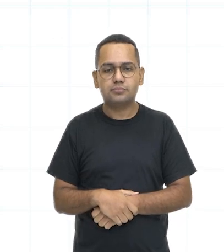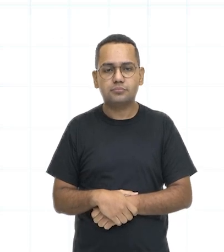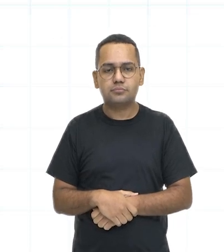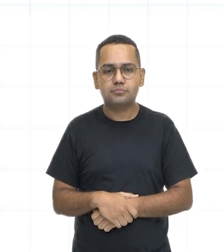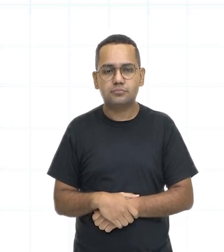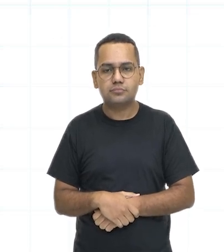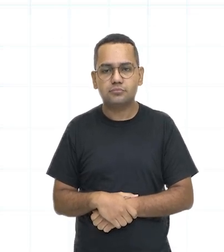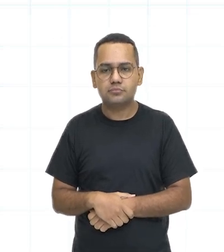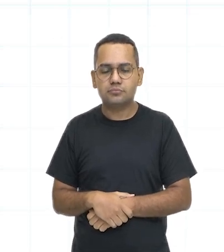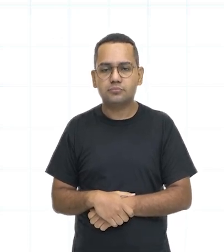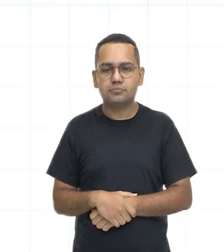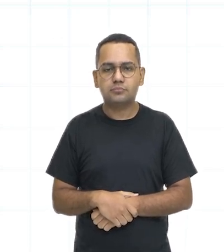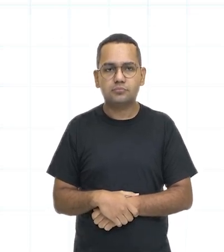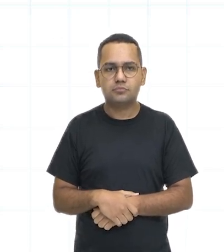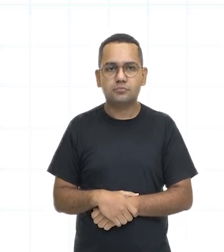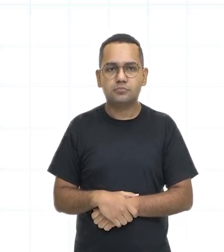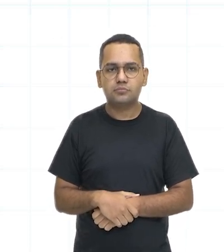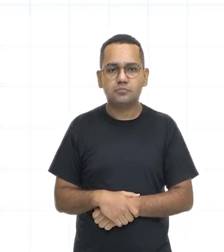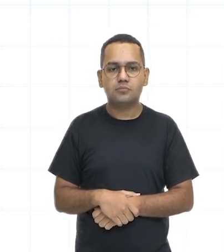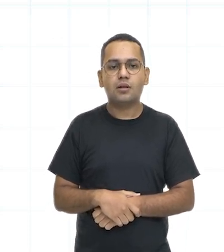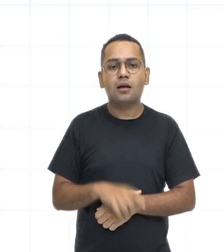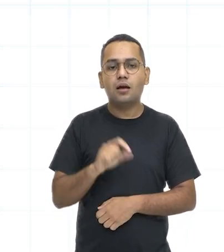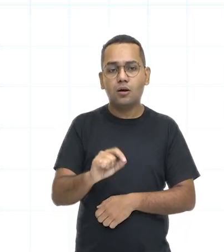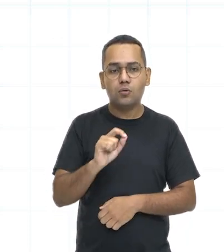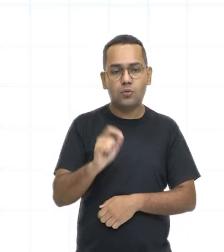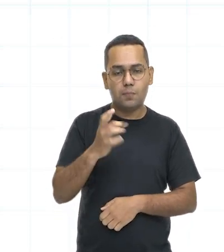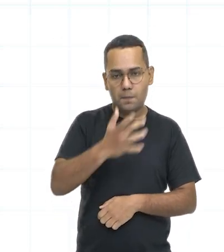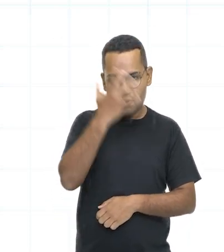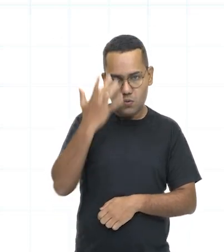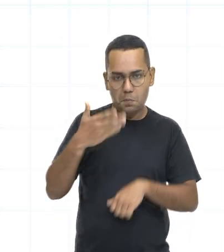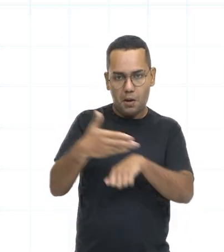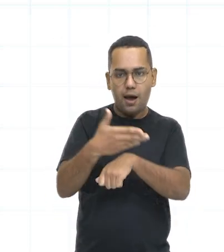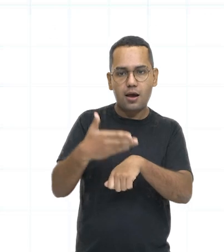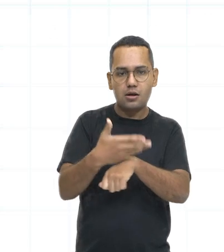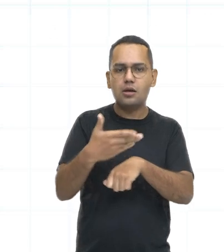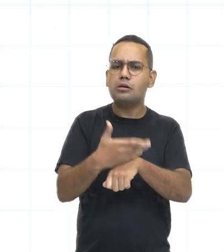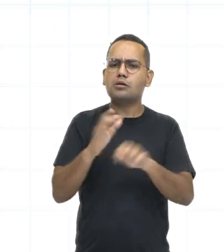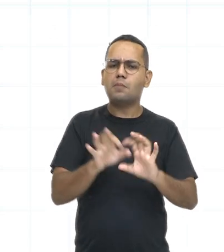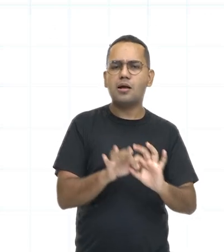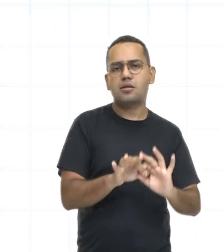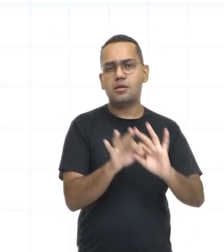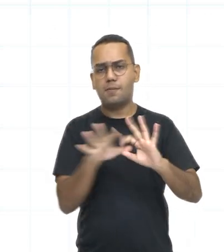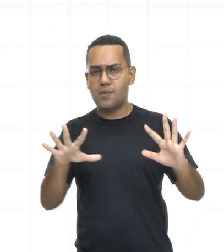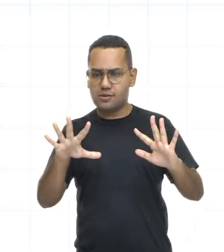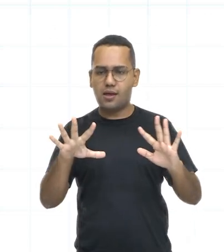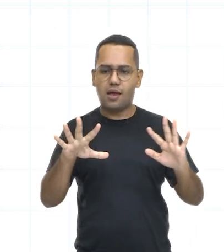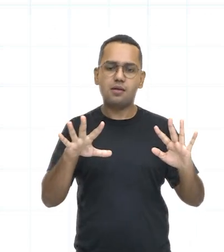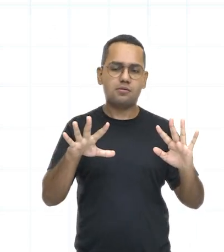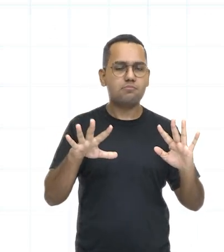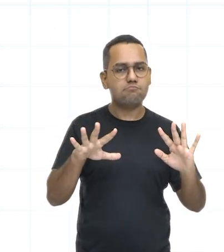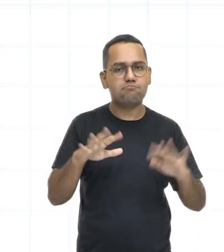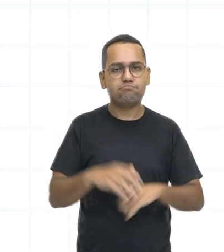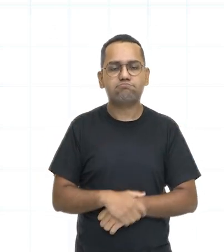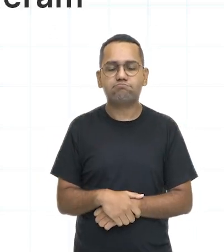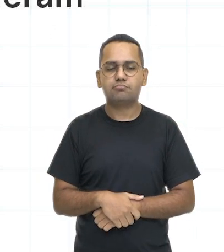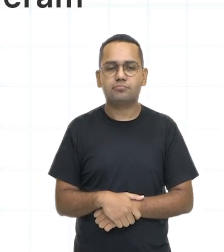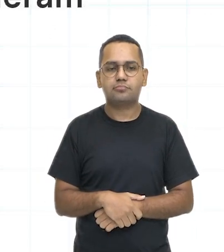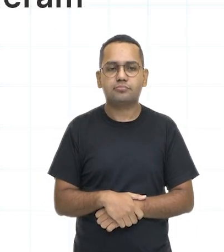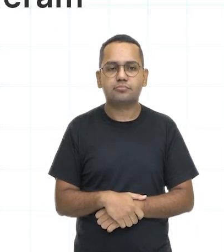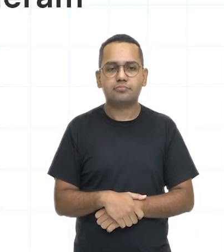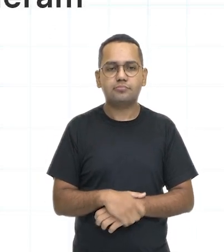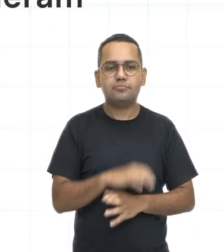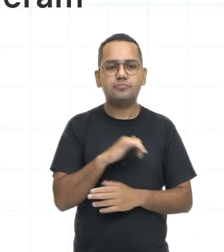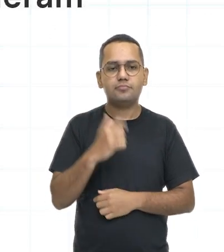deles consiste em fazer os participantes se expressarem de maneira mais livre e com espontaneidade. Os